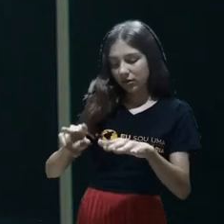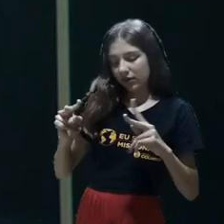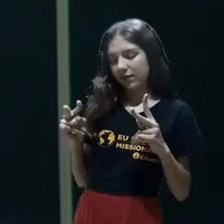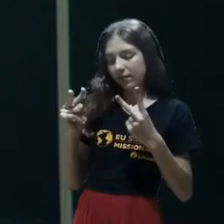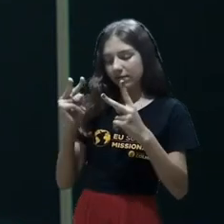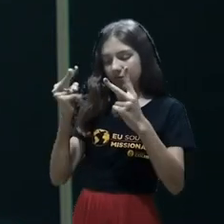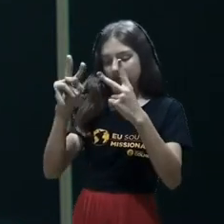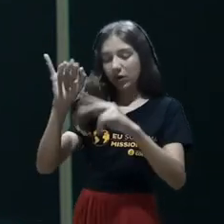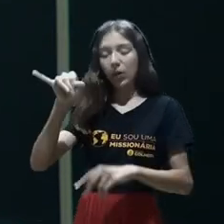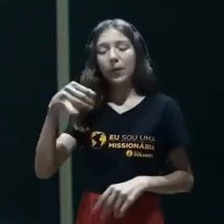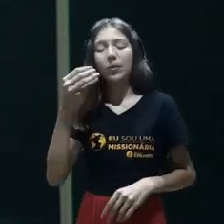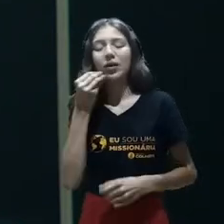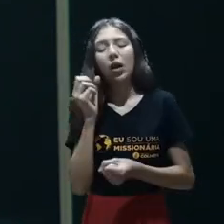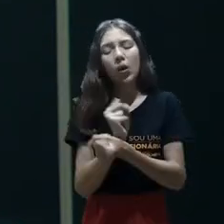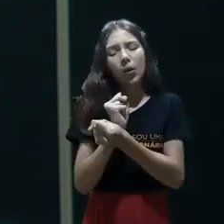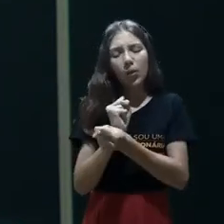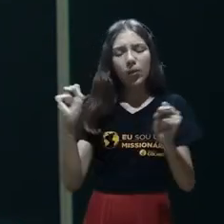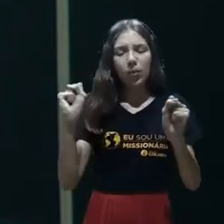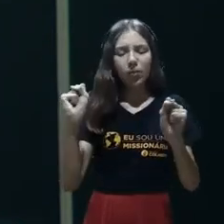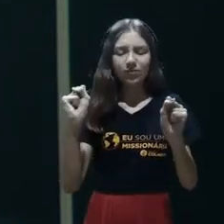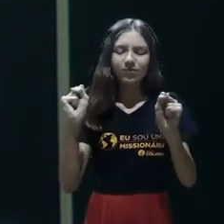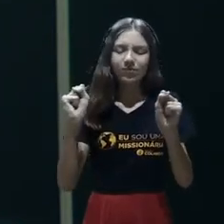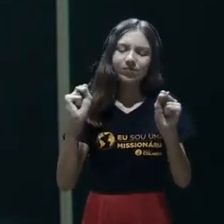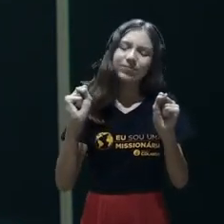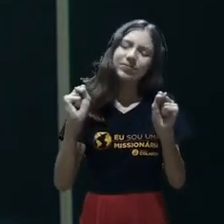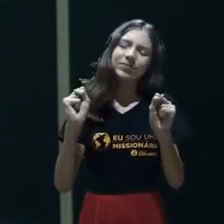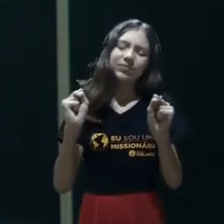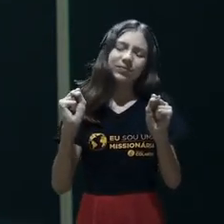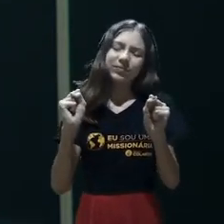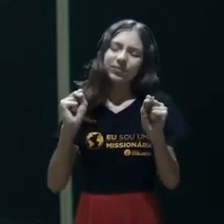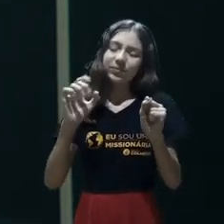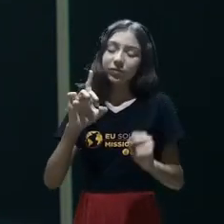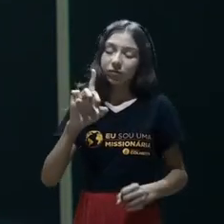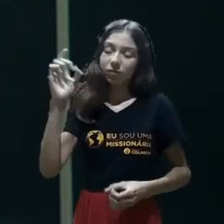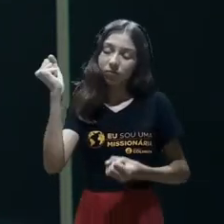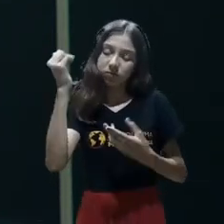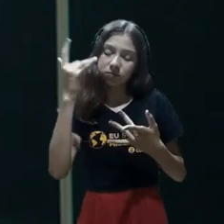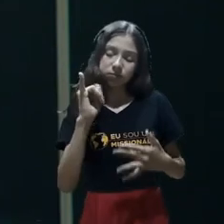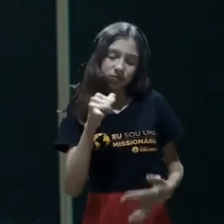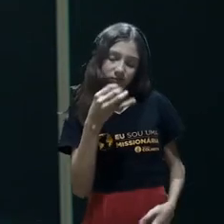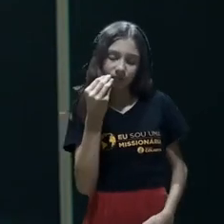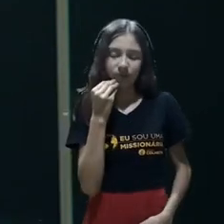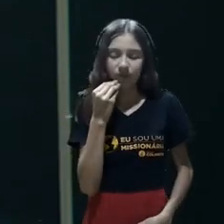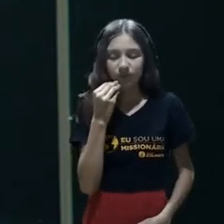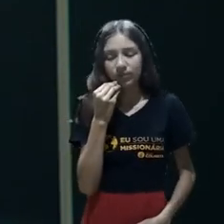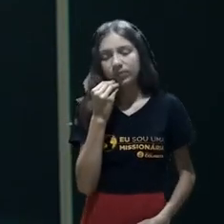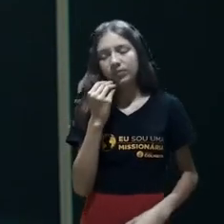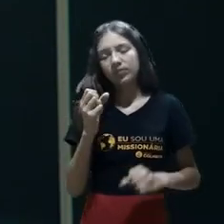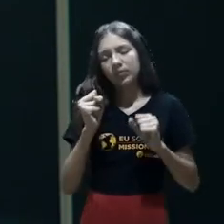de oportunidade de livramentos. Oh, Deus, nos dá oportunidades para